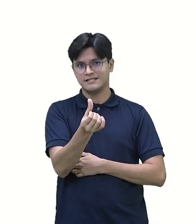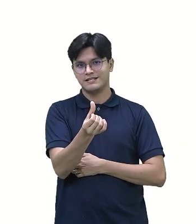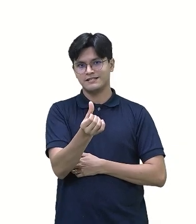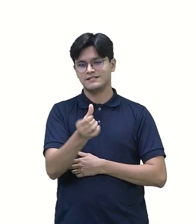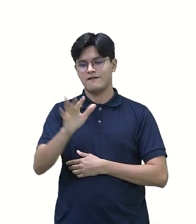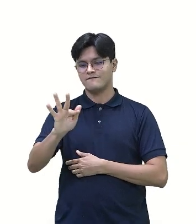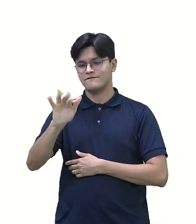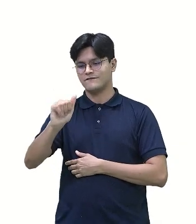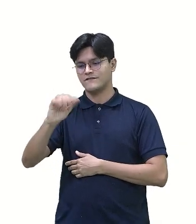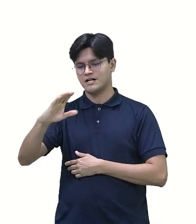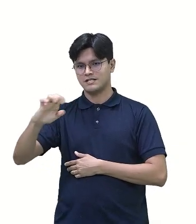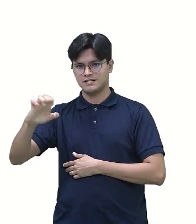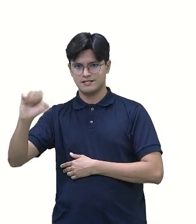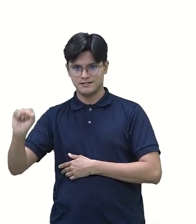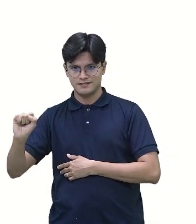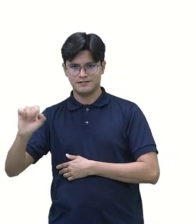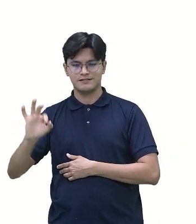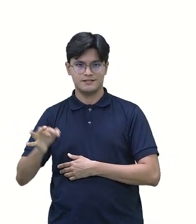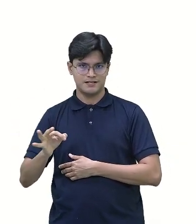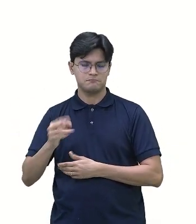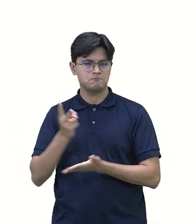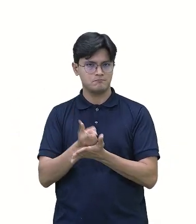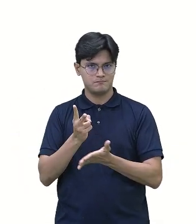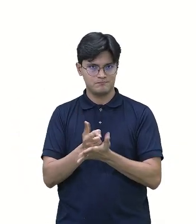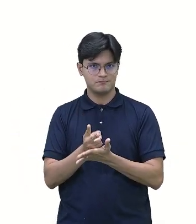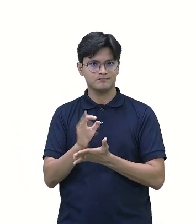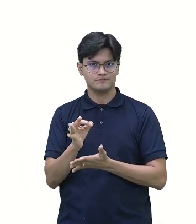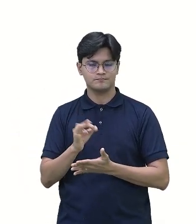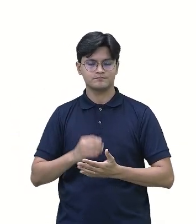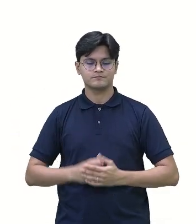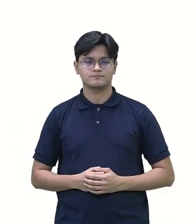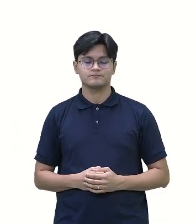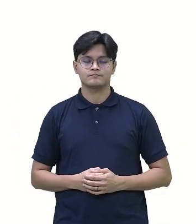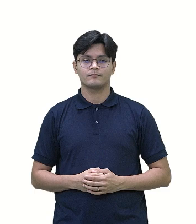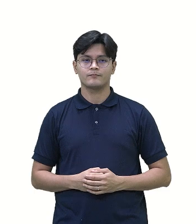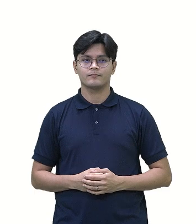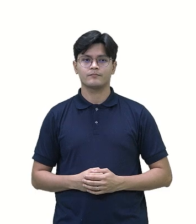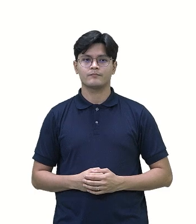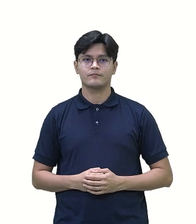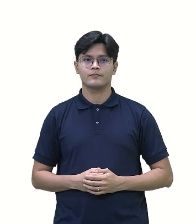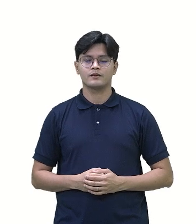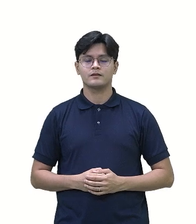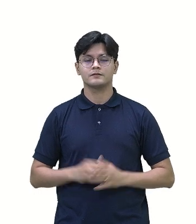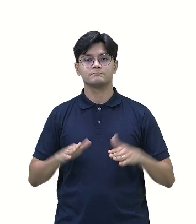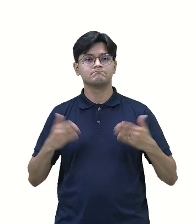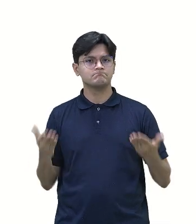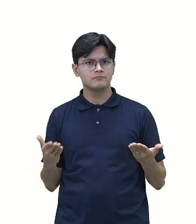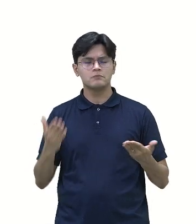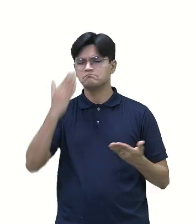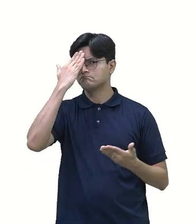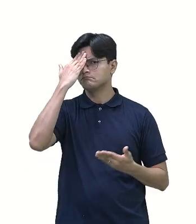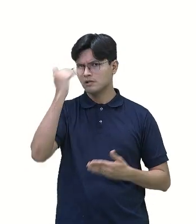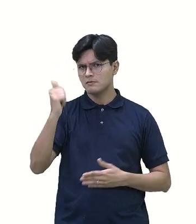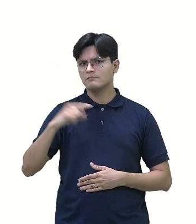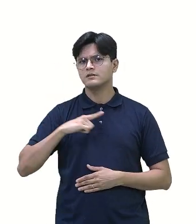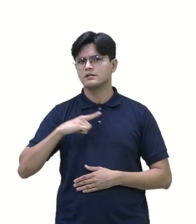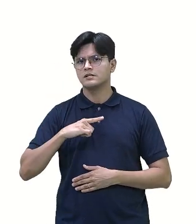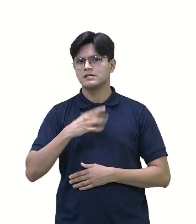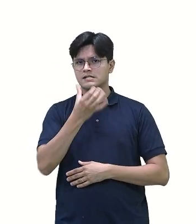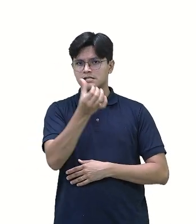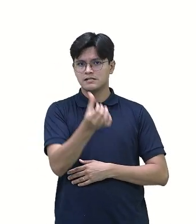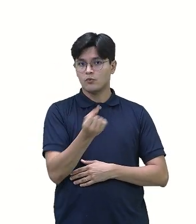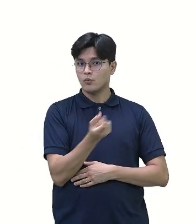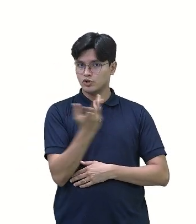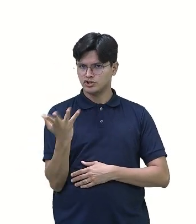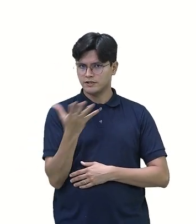dado possuindo 6 faces. Ora, se ele possui 6 faces, então, é porque o nosso